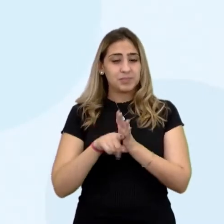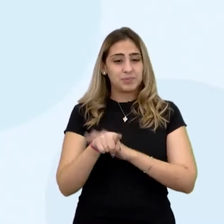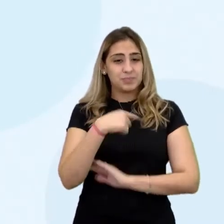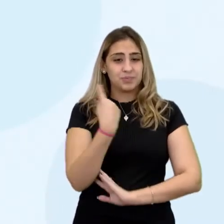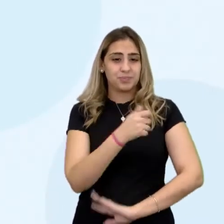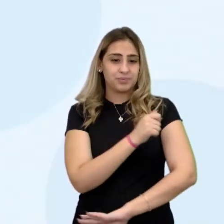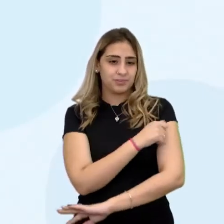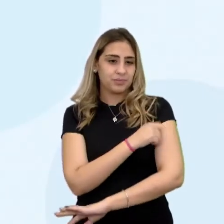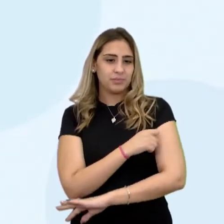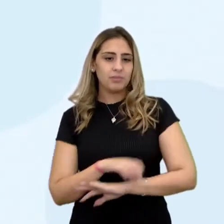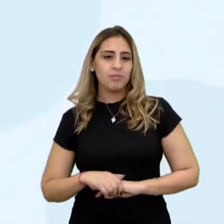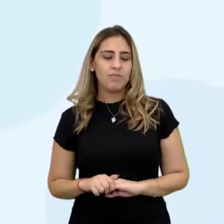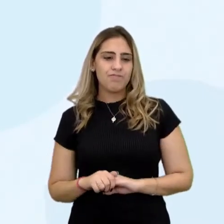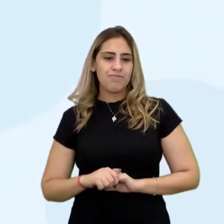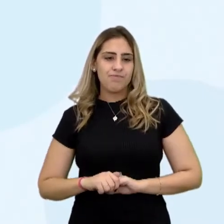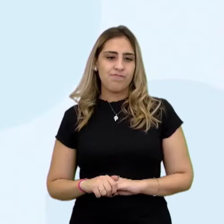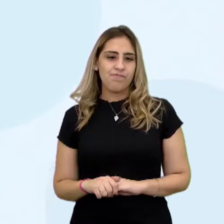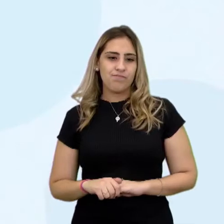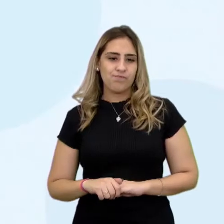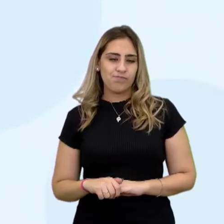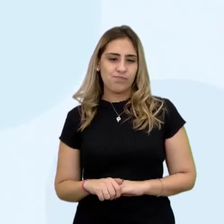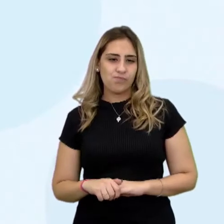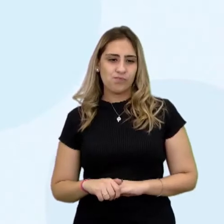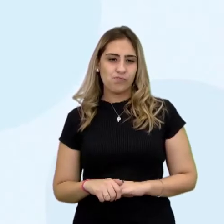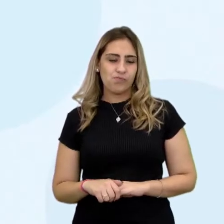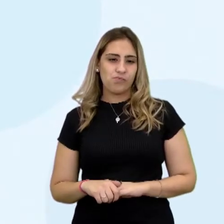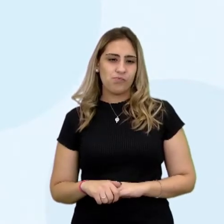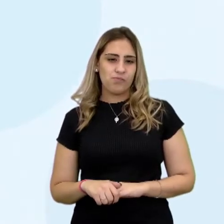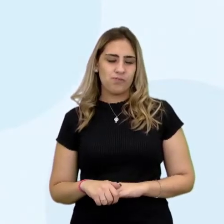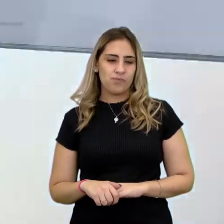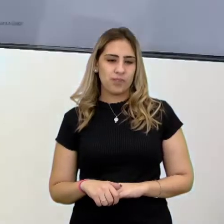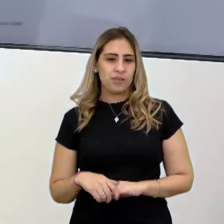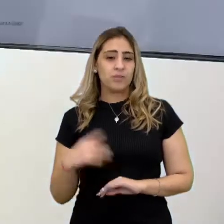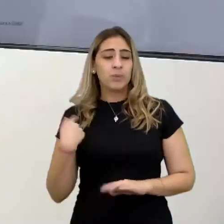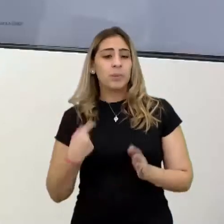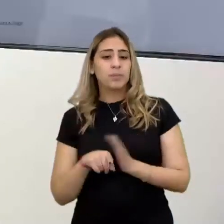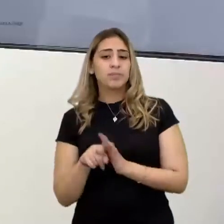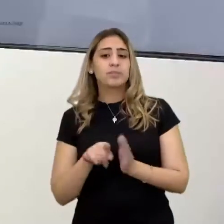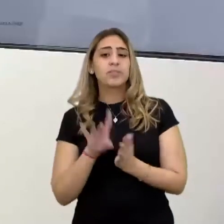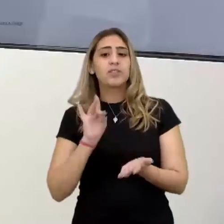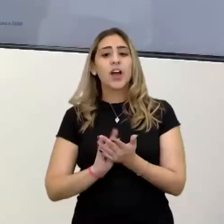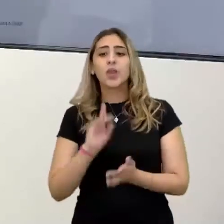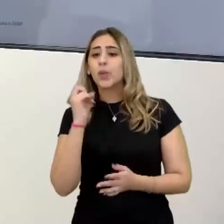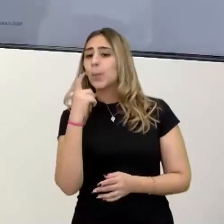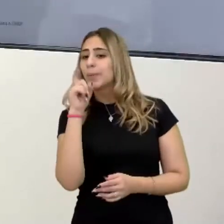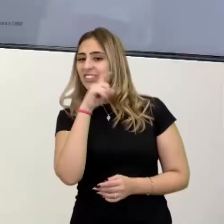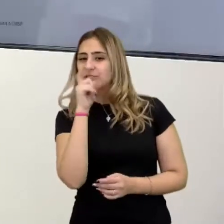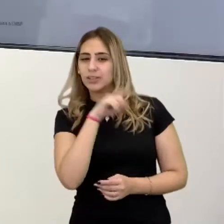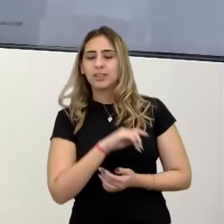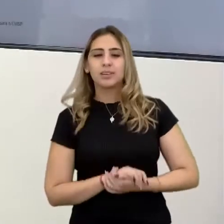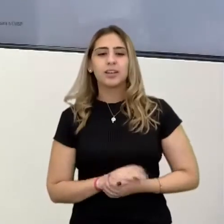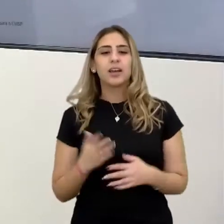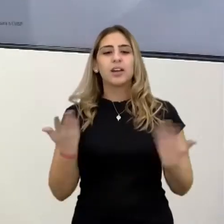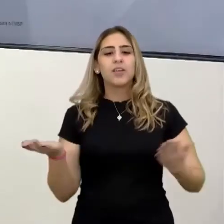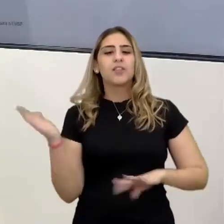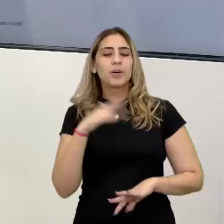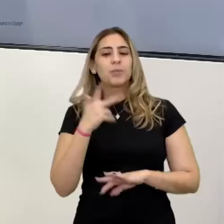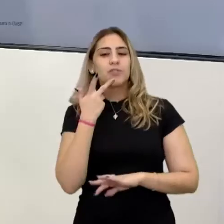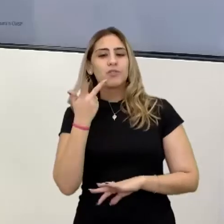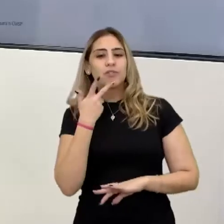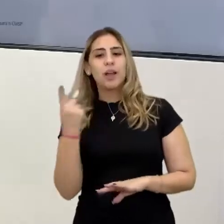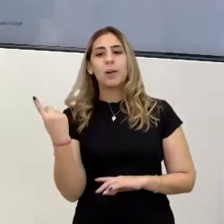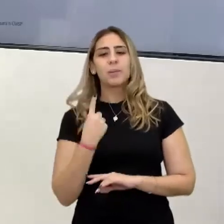Lá, vamos eles lá. Gostam de enquete, né? Ah, sim, eles gostam, Bacana. viu? Pessoal, uma enquete fato ou fake? Vamos